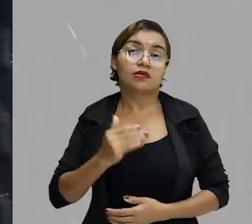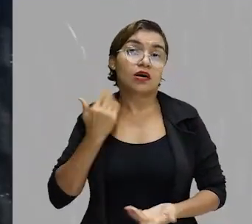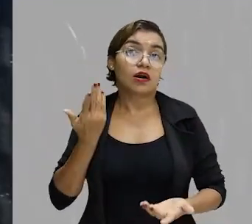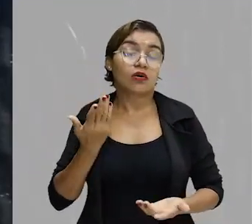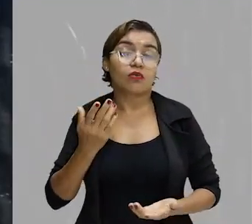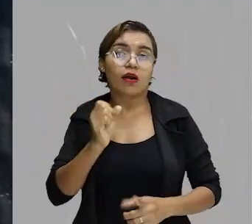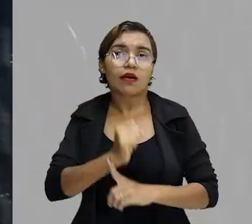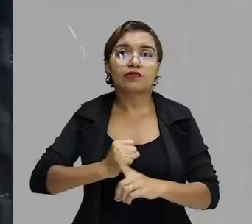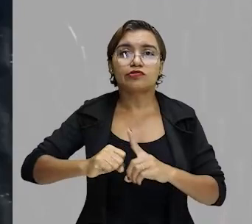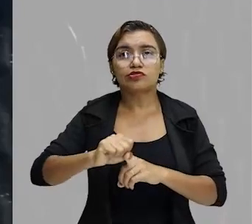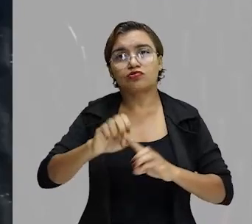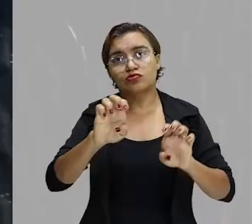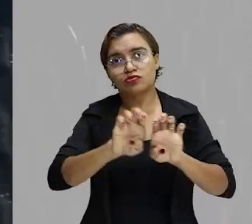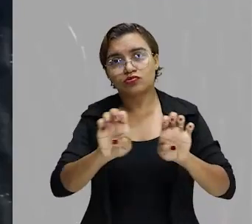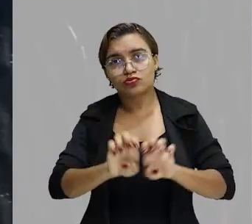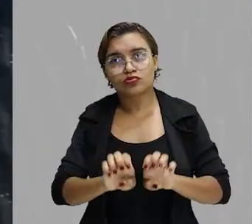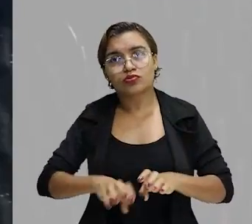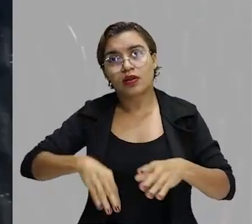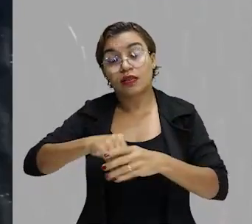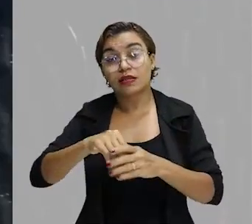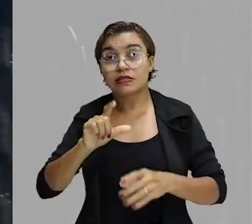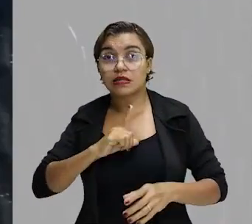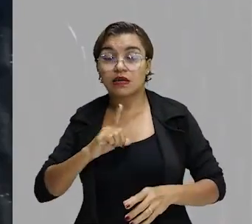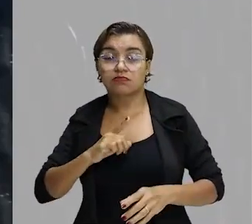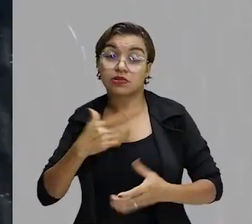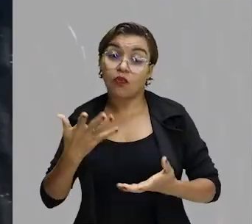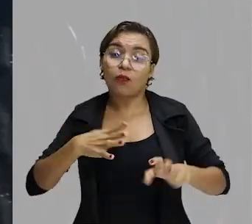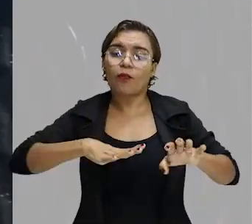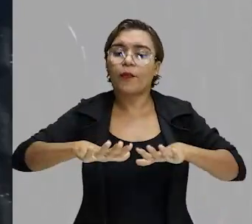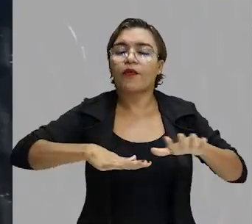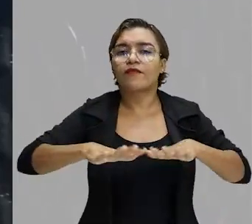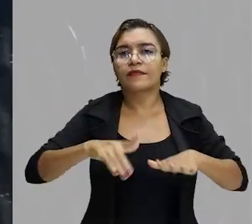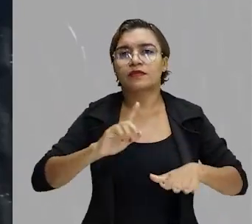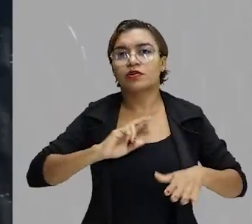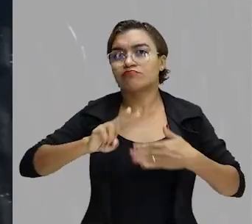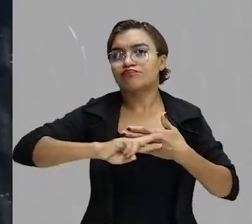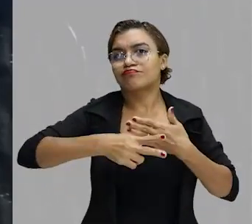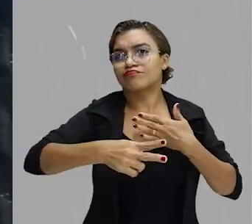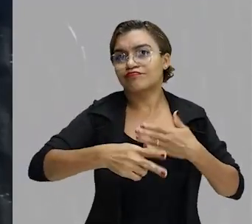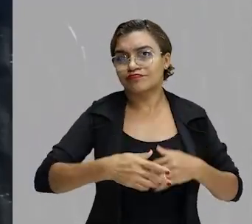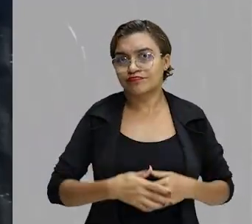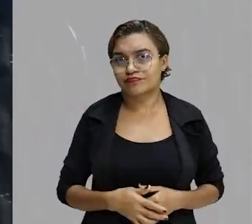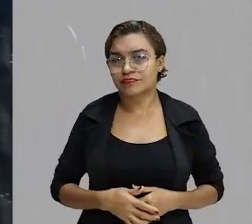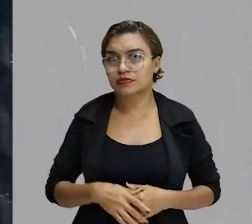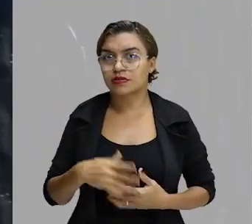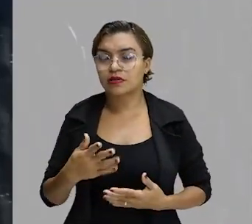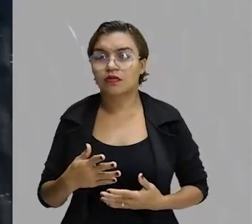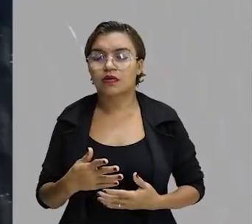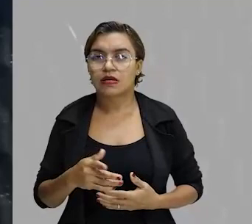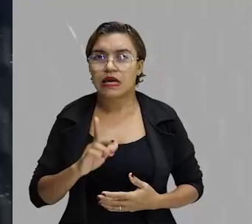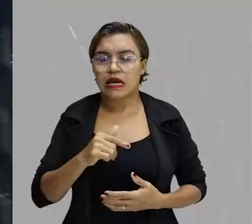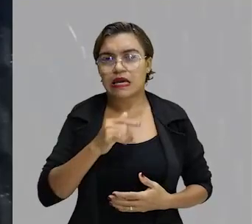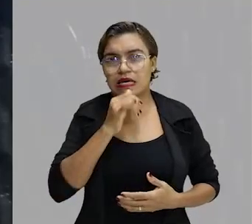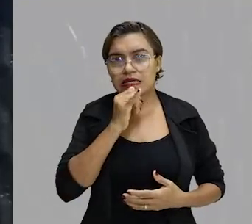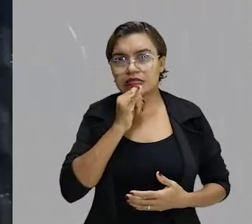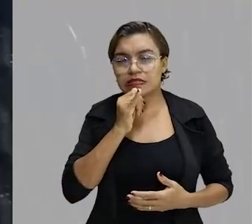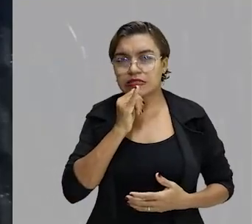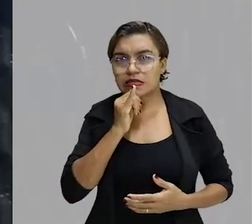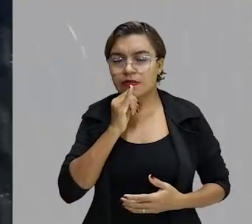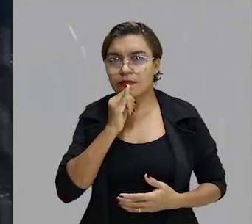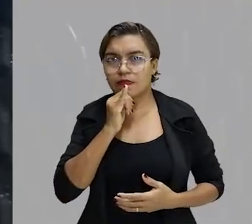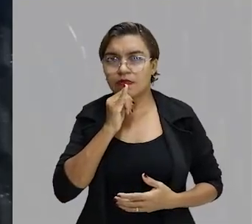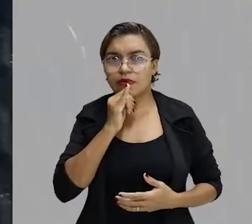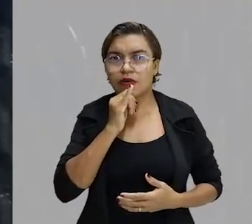estrutura social. E o movimento vai ser uma consequência disso. A existência do movimento não é causa, é